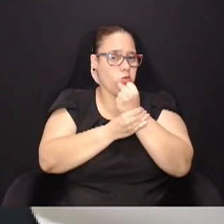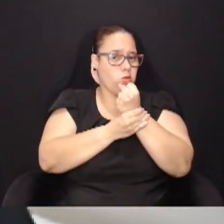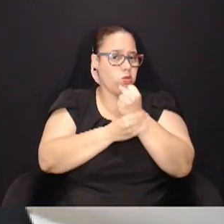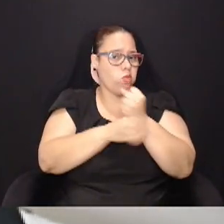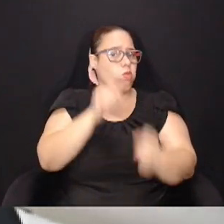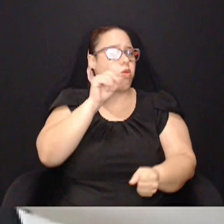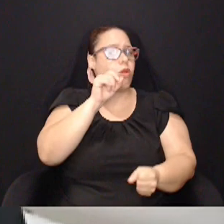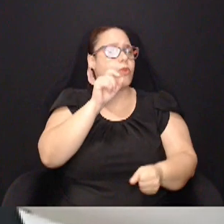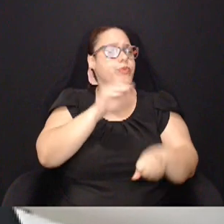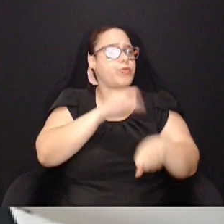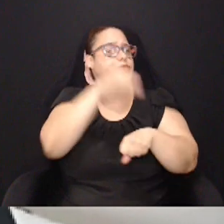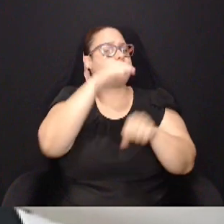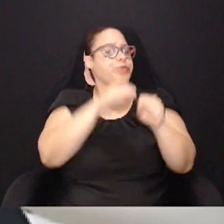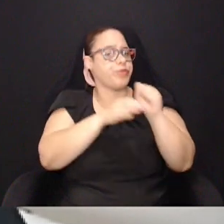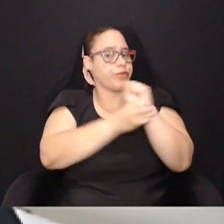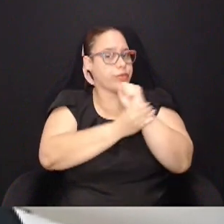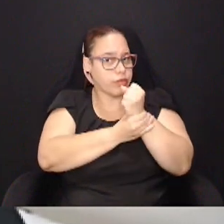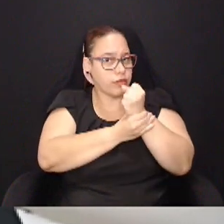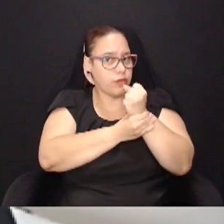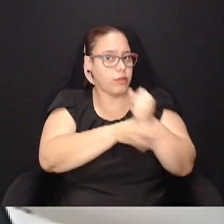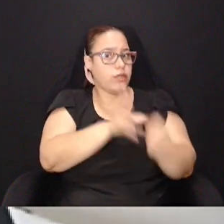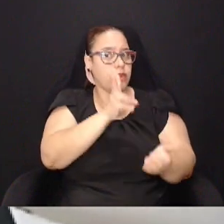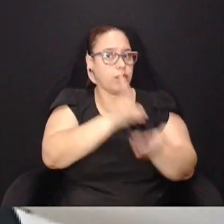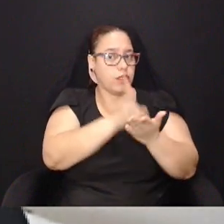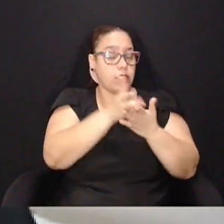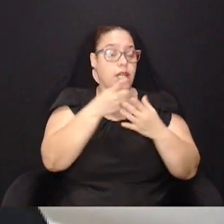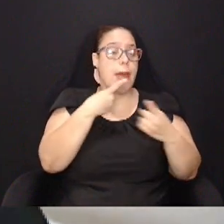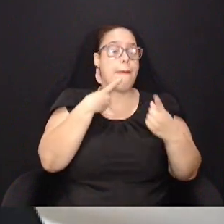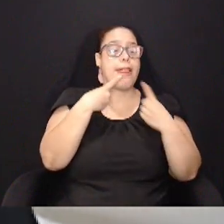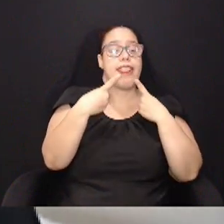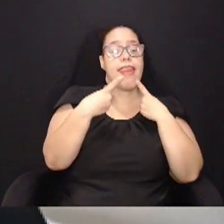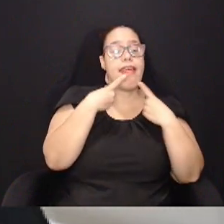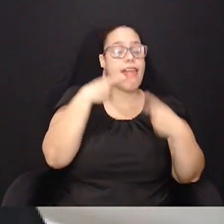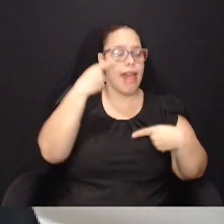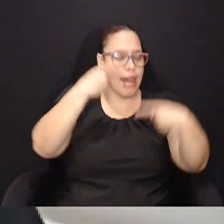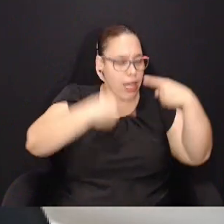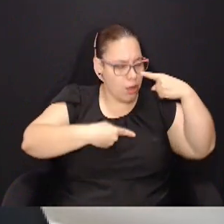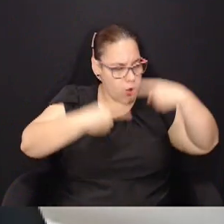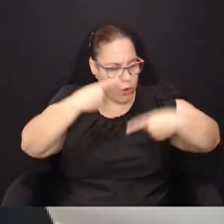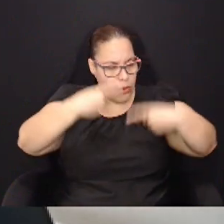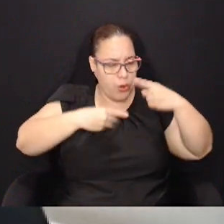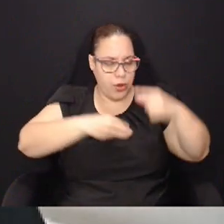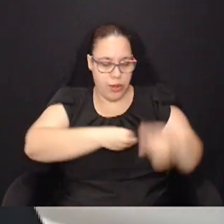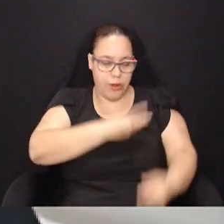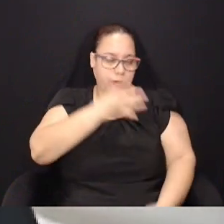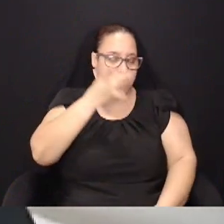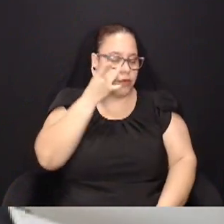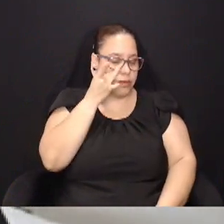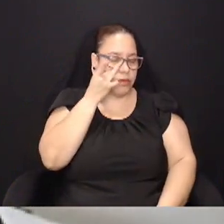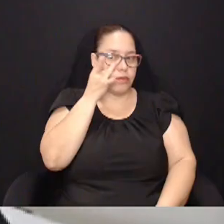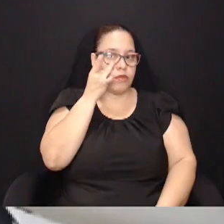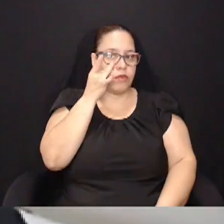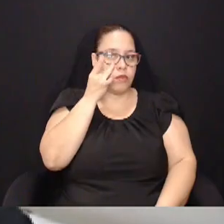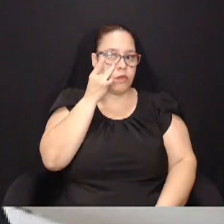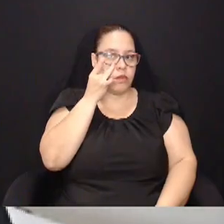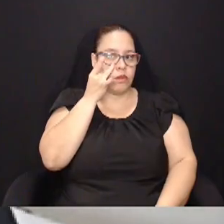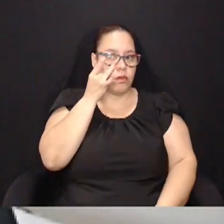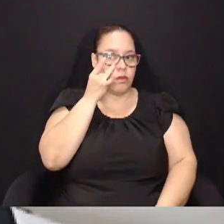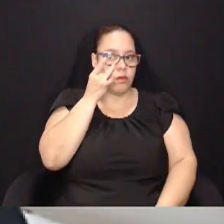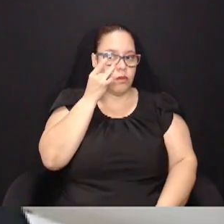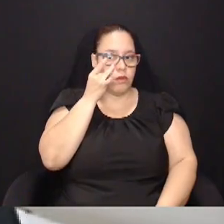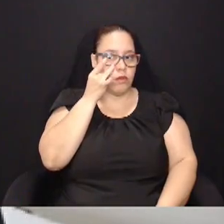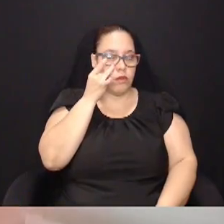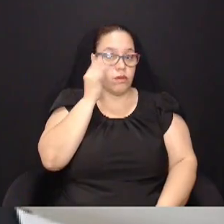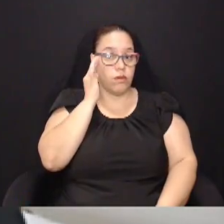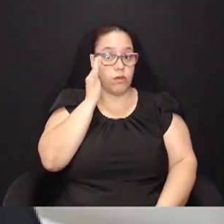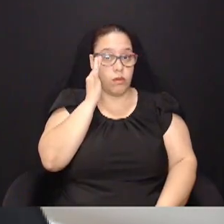seguro? É sempre o diálogo. É sempre você estar presente na vida dos seus filhos. É estar com eles. É como eu já